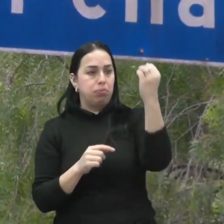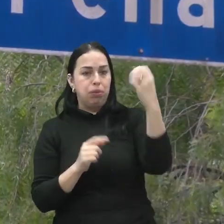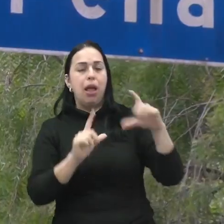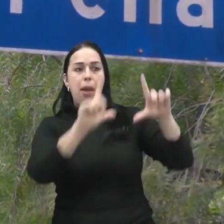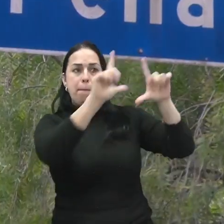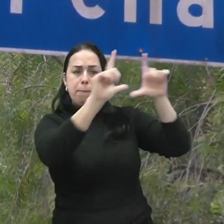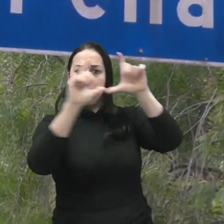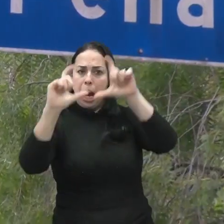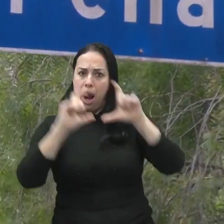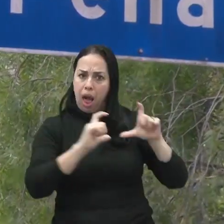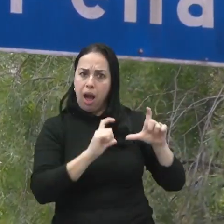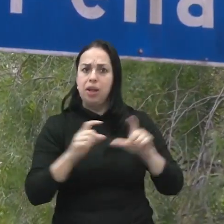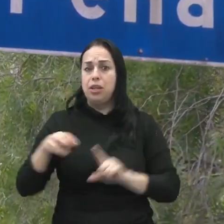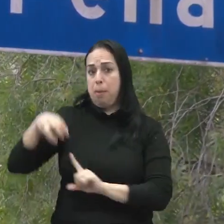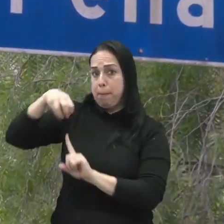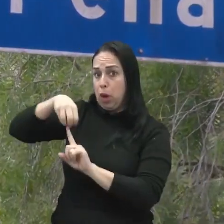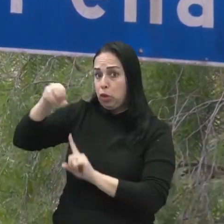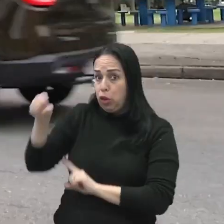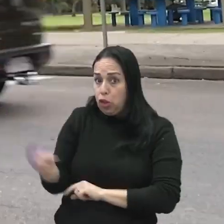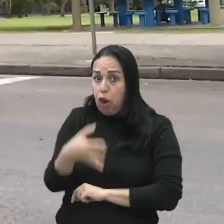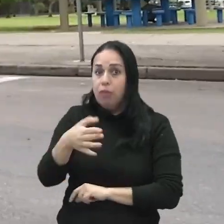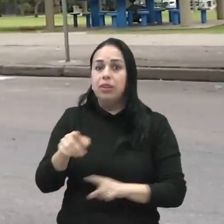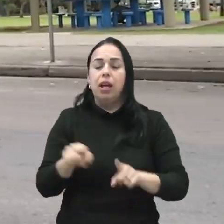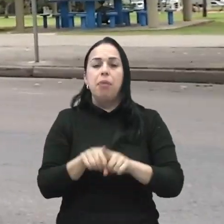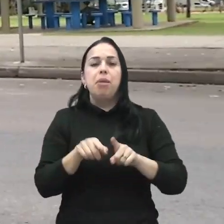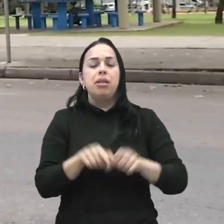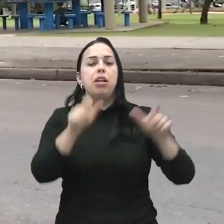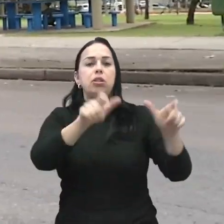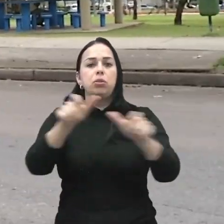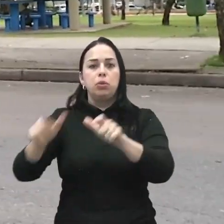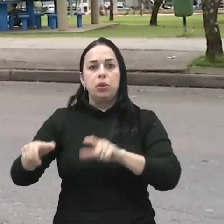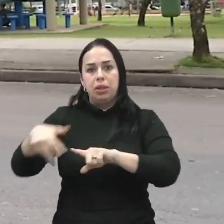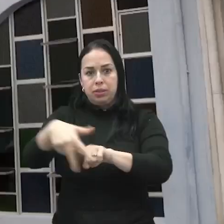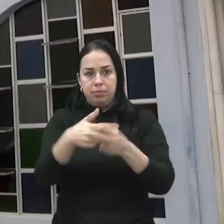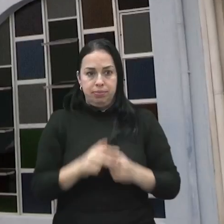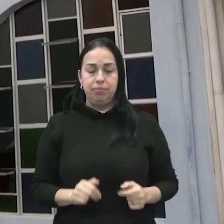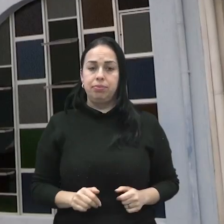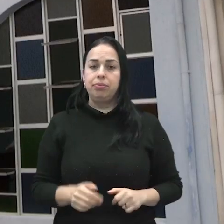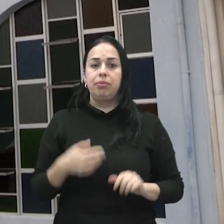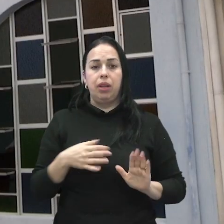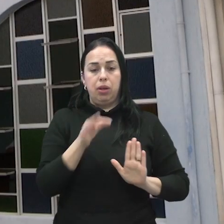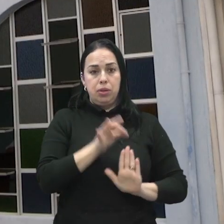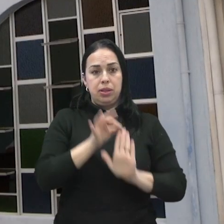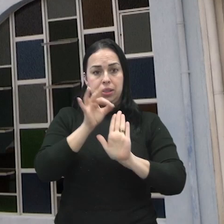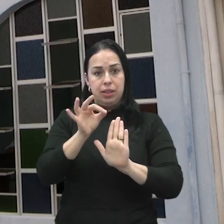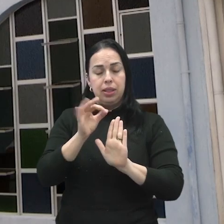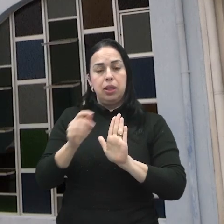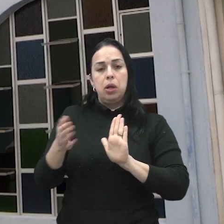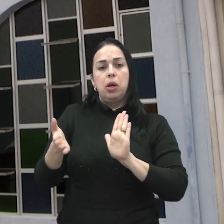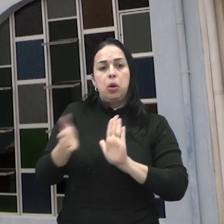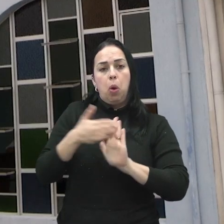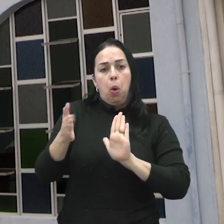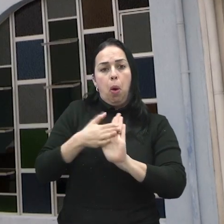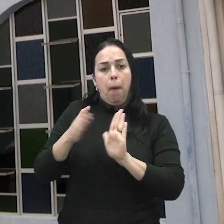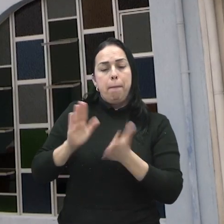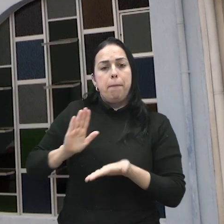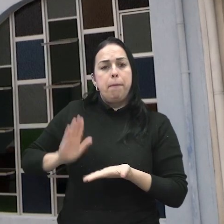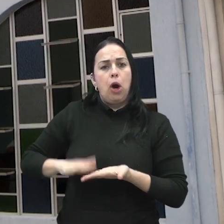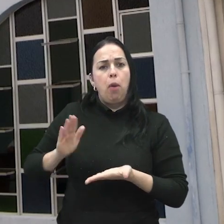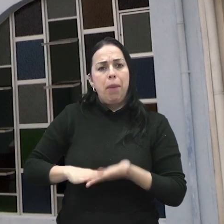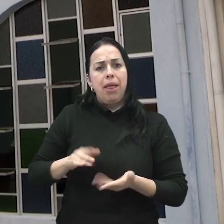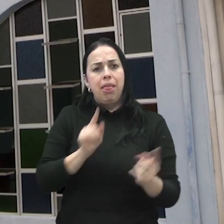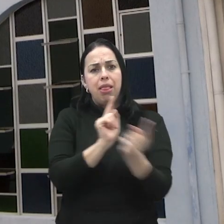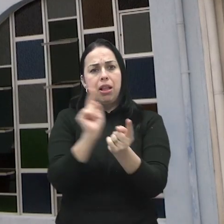de semáforos e novos pontos de ônibus e reformas em espaços públicos. Quanto aos requerimentos, havia cobranças para